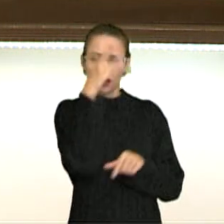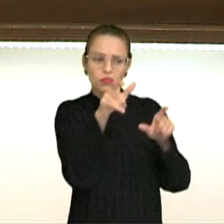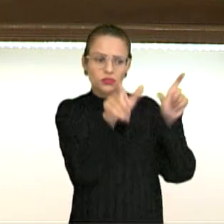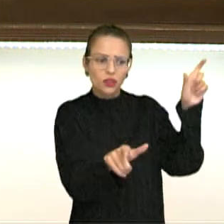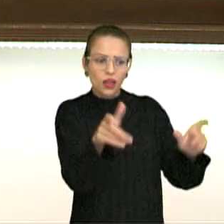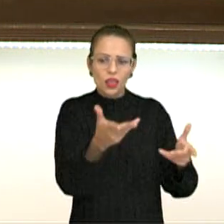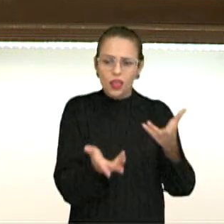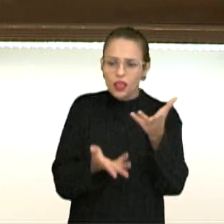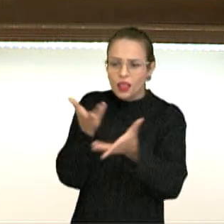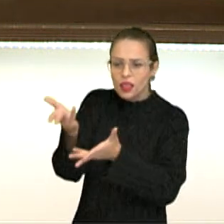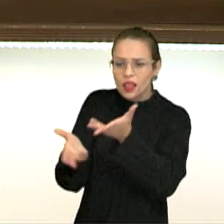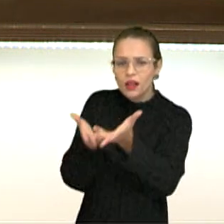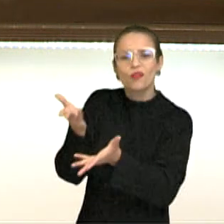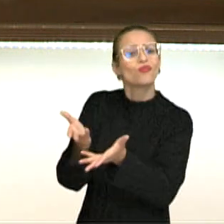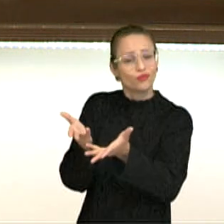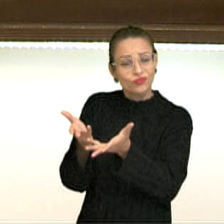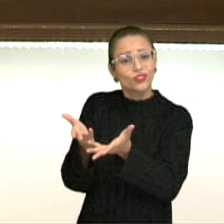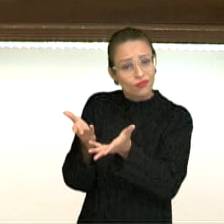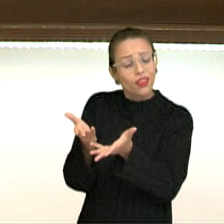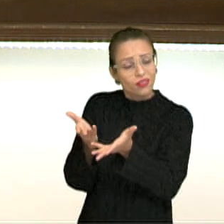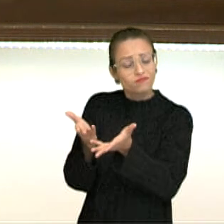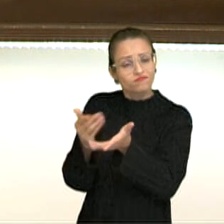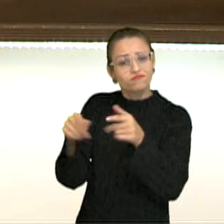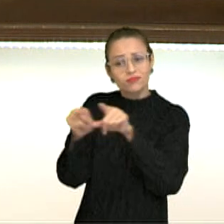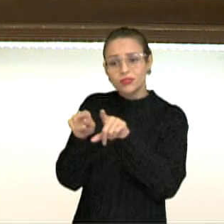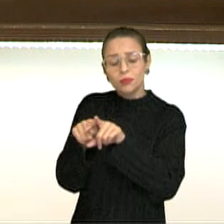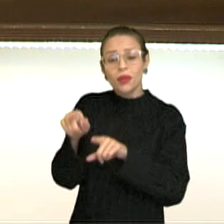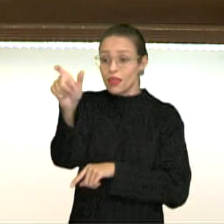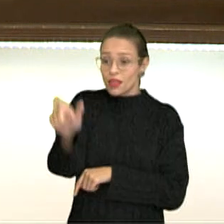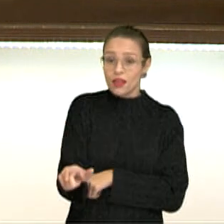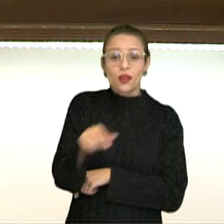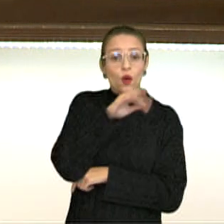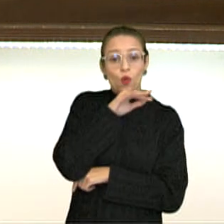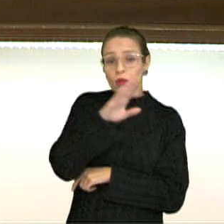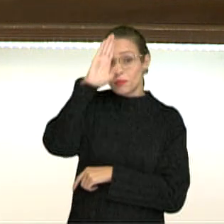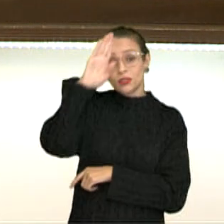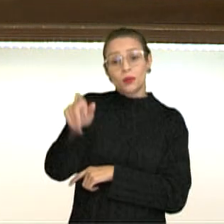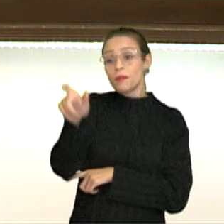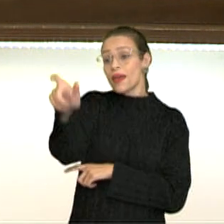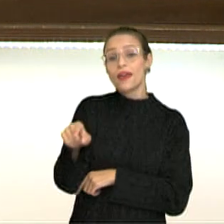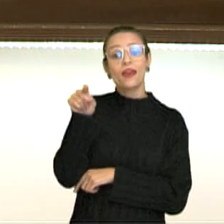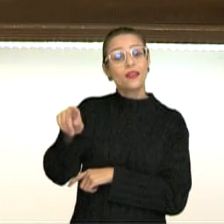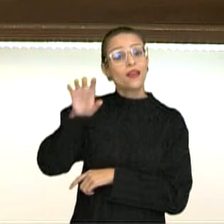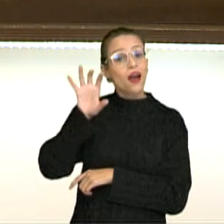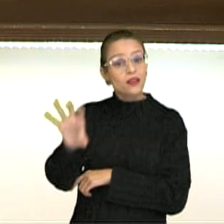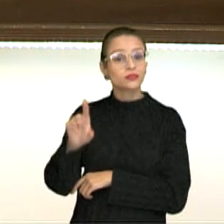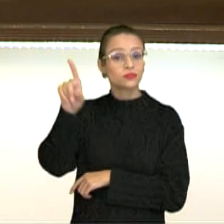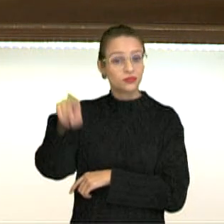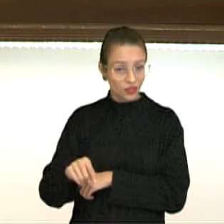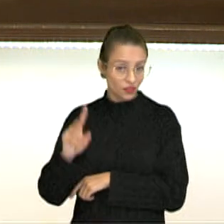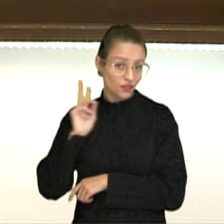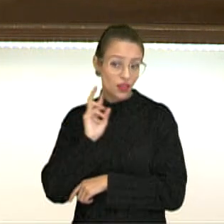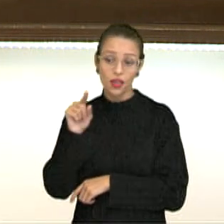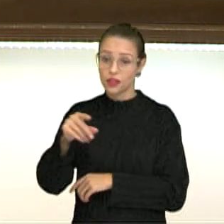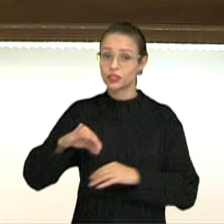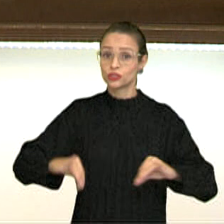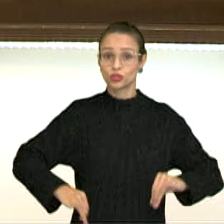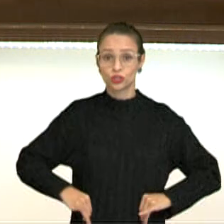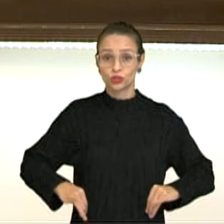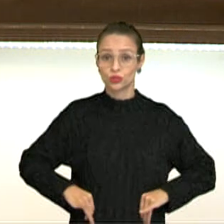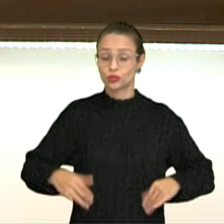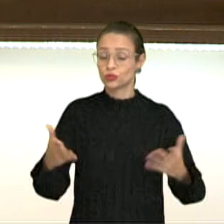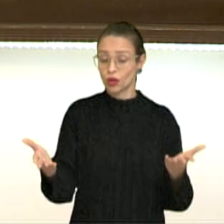tipo de mensagem negativa o tempo todo, e é ruim principalmente para quem é assim, porque ela sofre diante